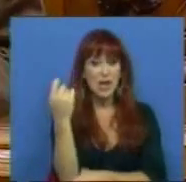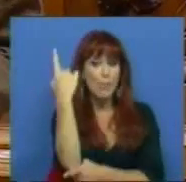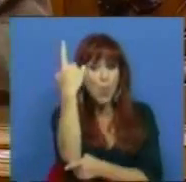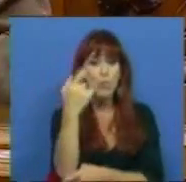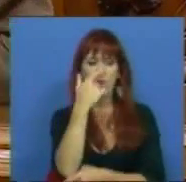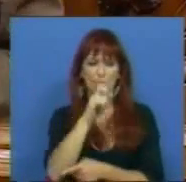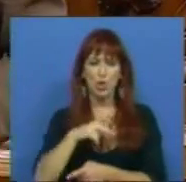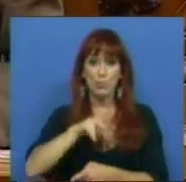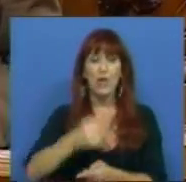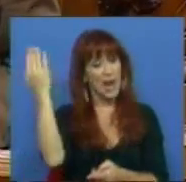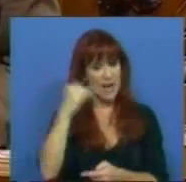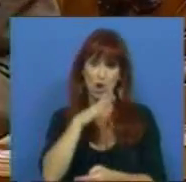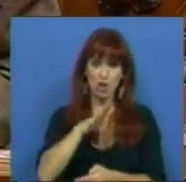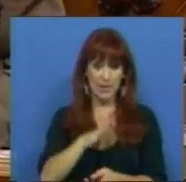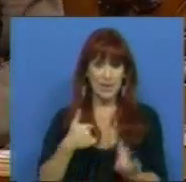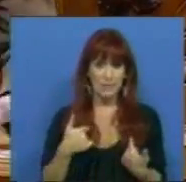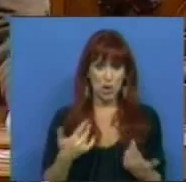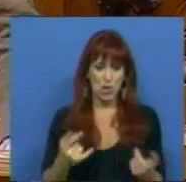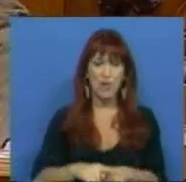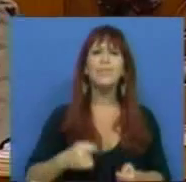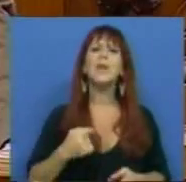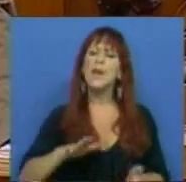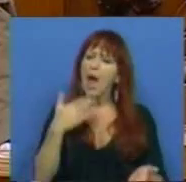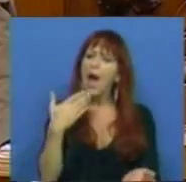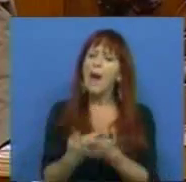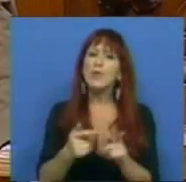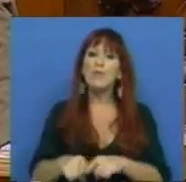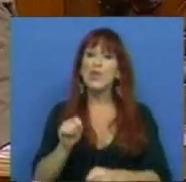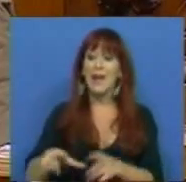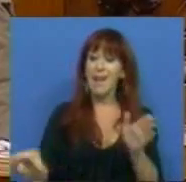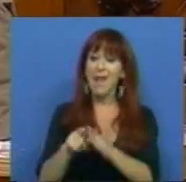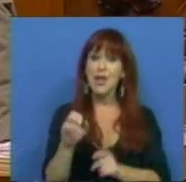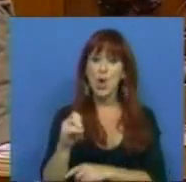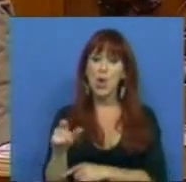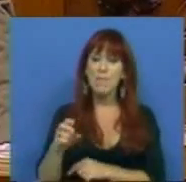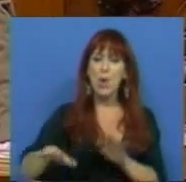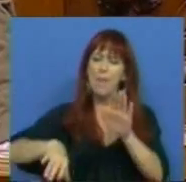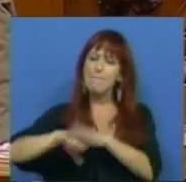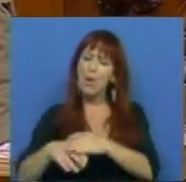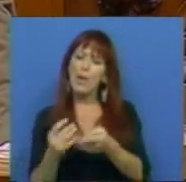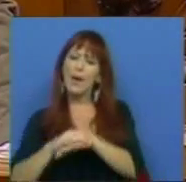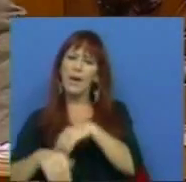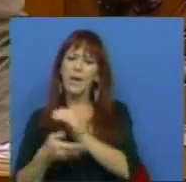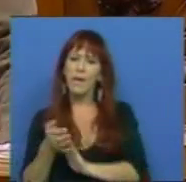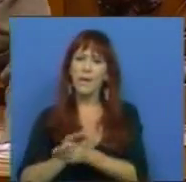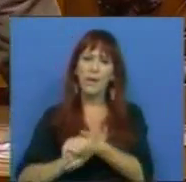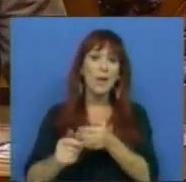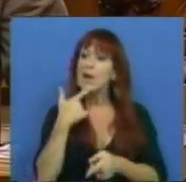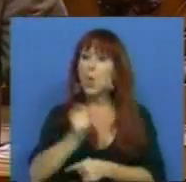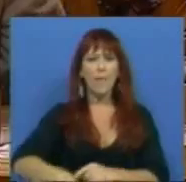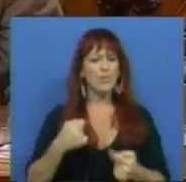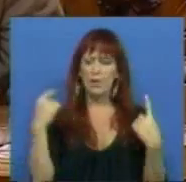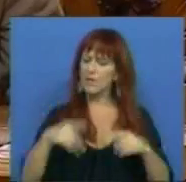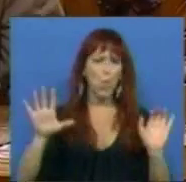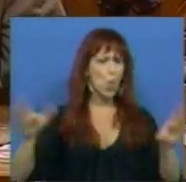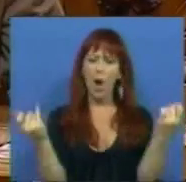dinheiro dos portugueses, dizíamos então, for utilizado para a lei da omertá, para uma mão cobrir a outra, não é possível